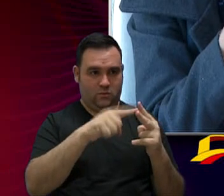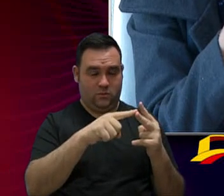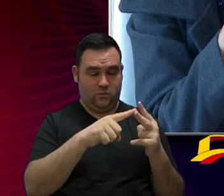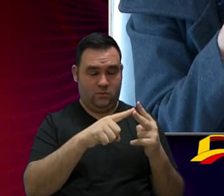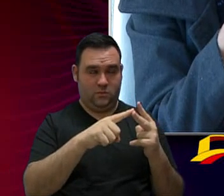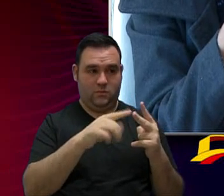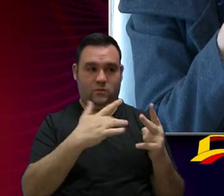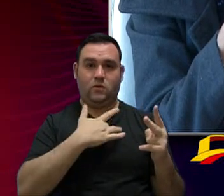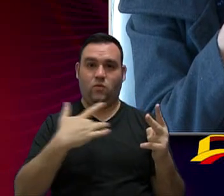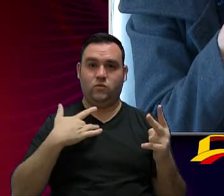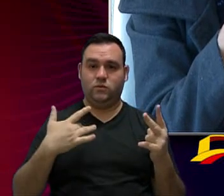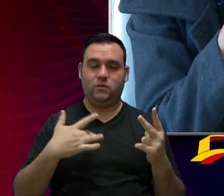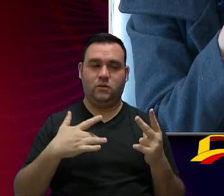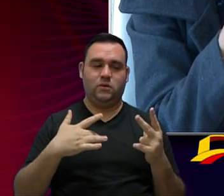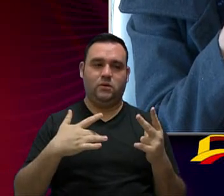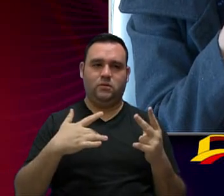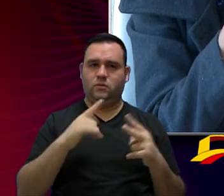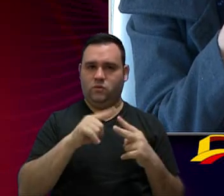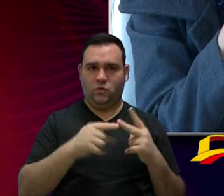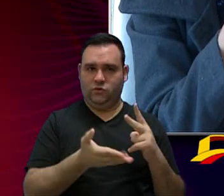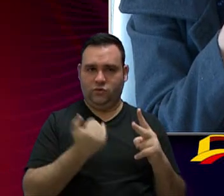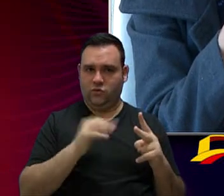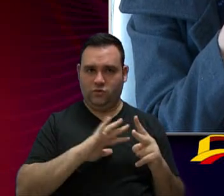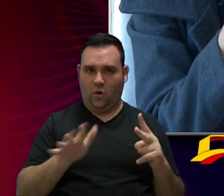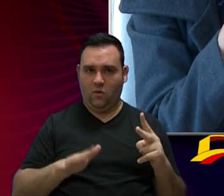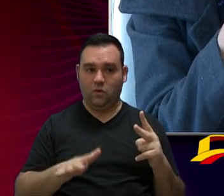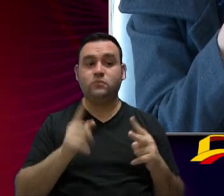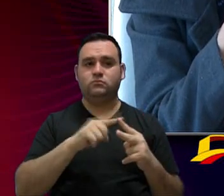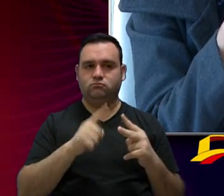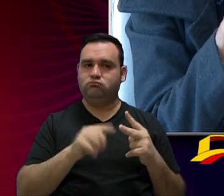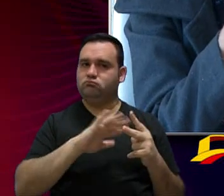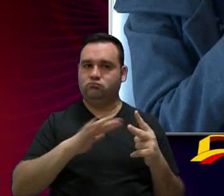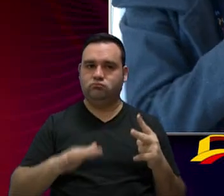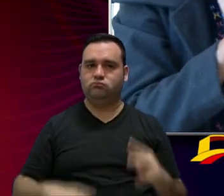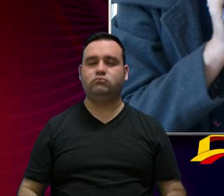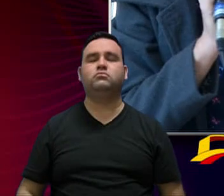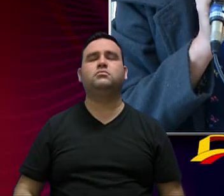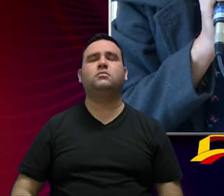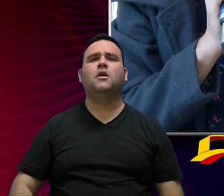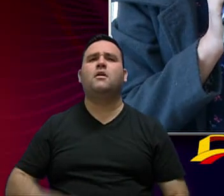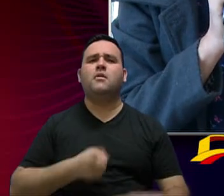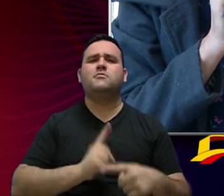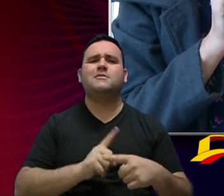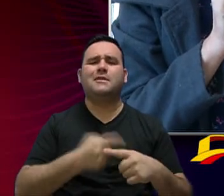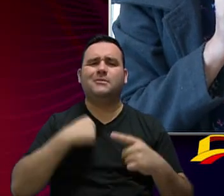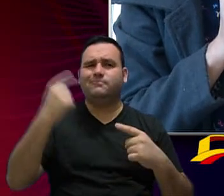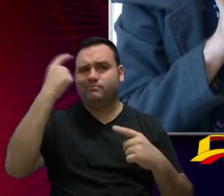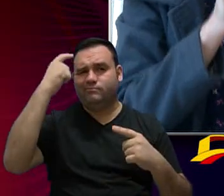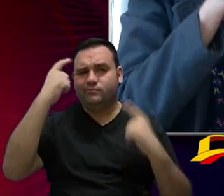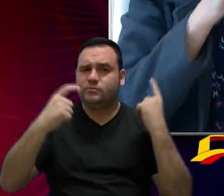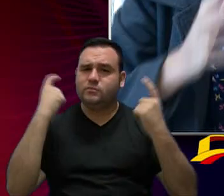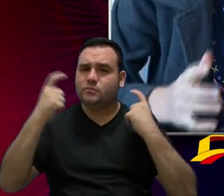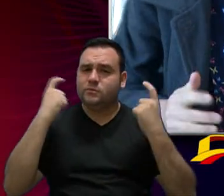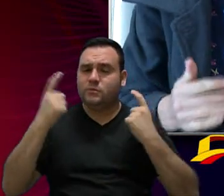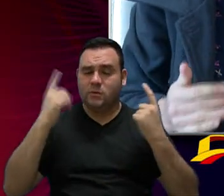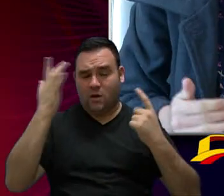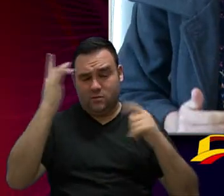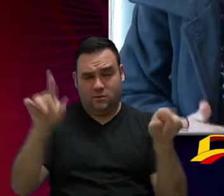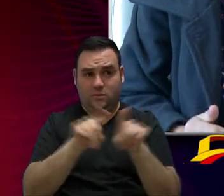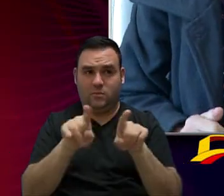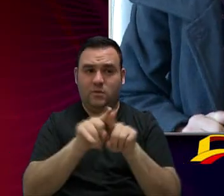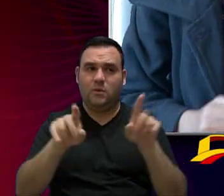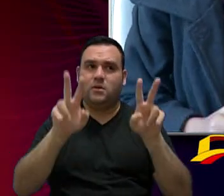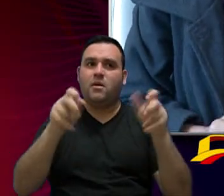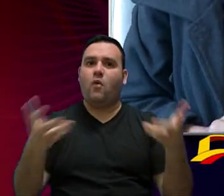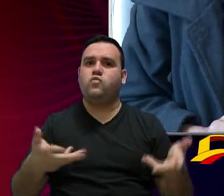só dá só dá e foram retirados só dois porque eu tenho uma preocupação ela onde que é a